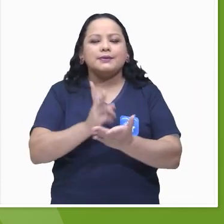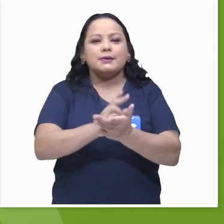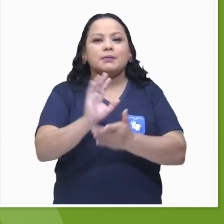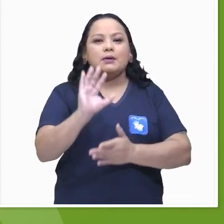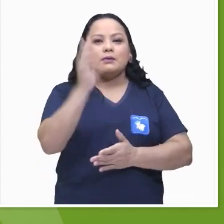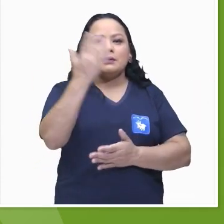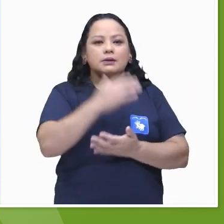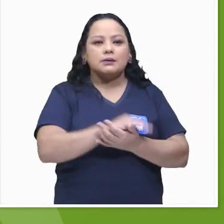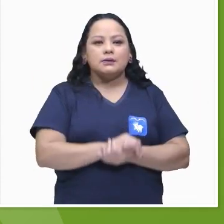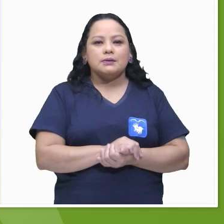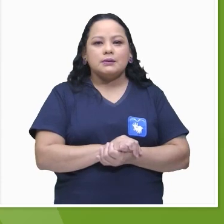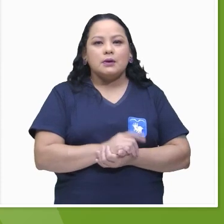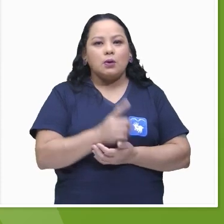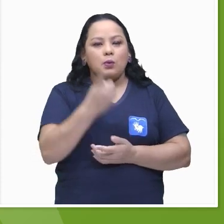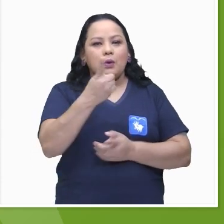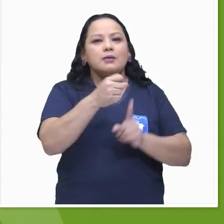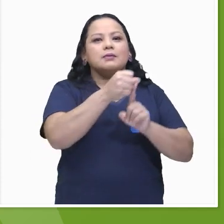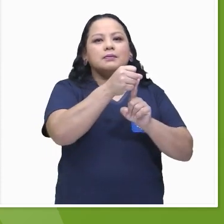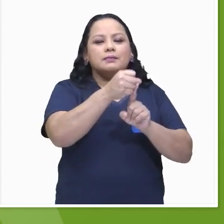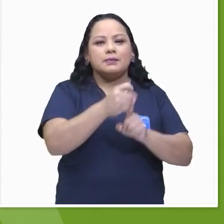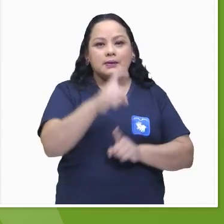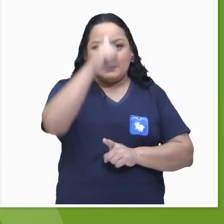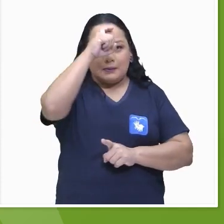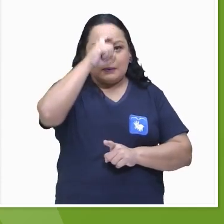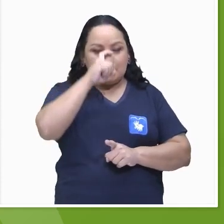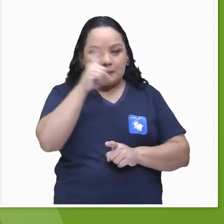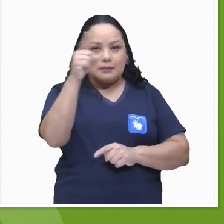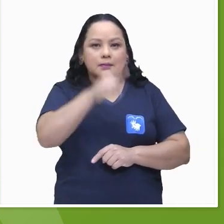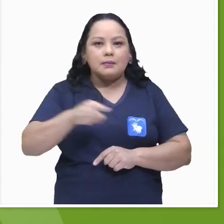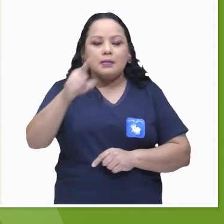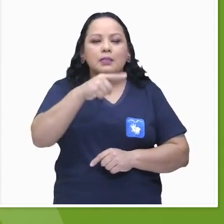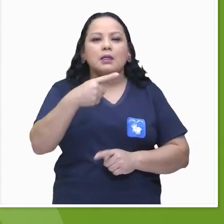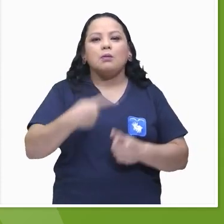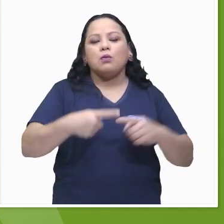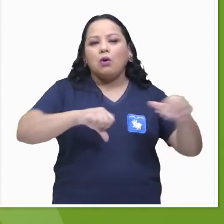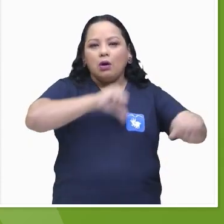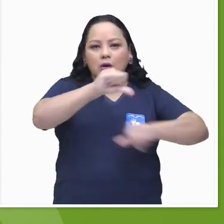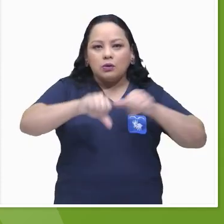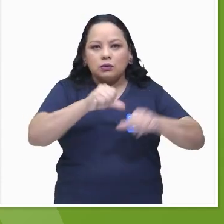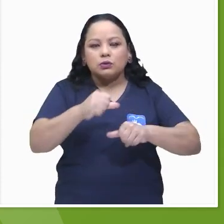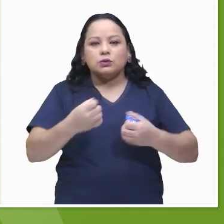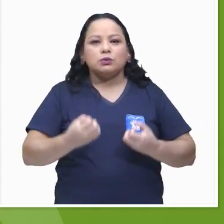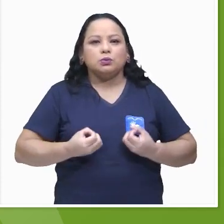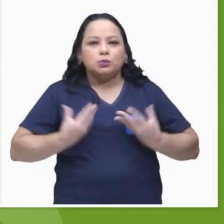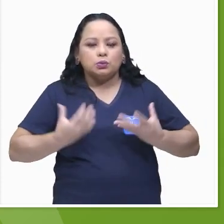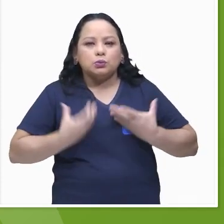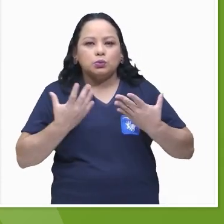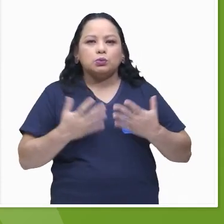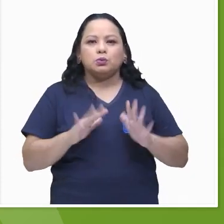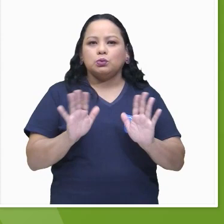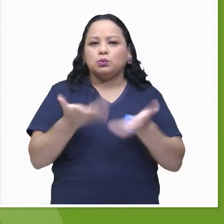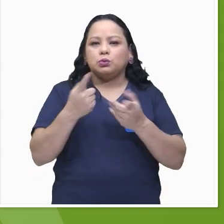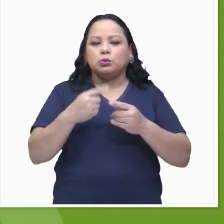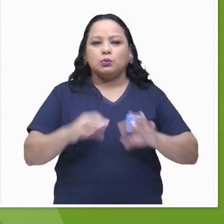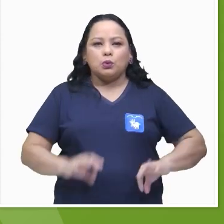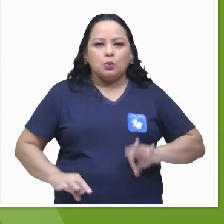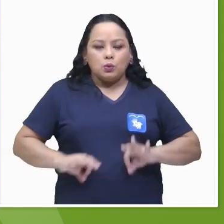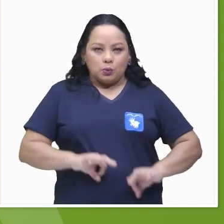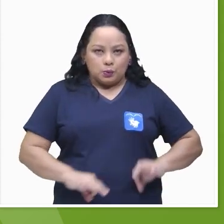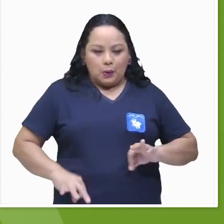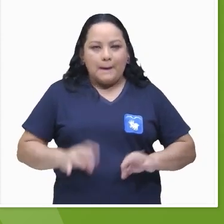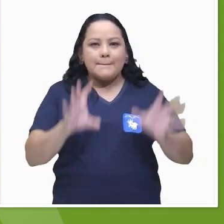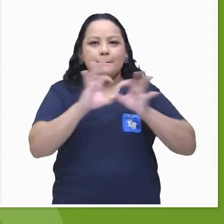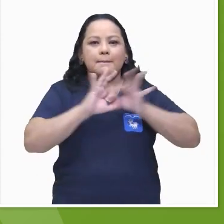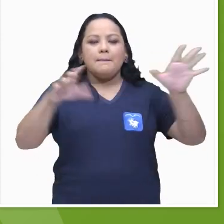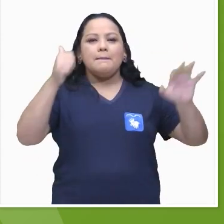ocorre uma vez em cada ciclo menstrual, quando as alterações hormonais estimulam um ovário a